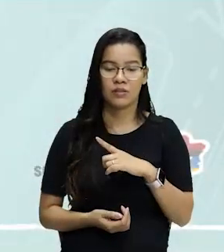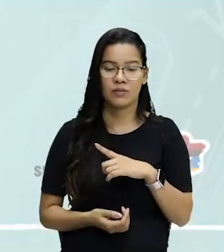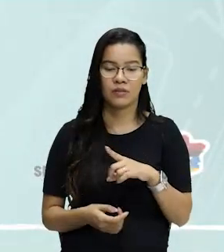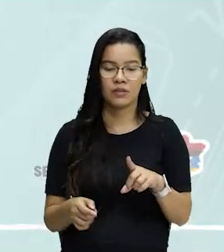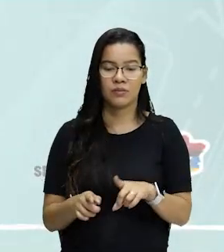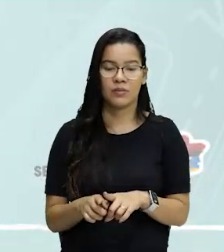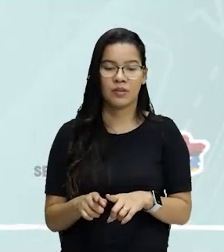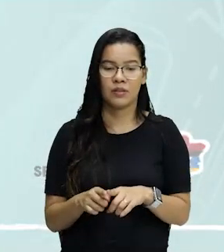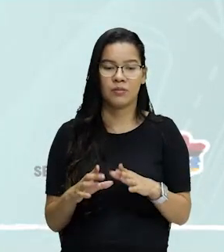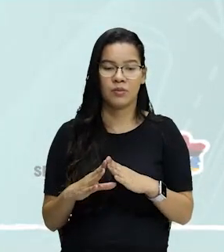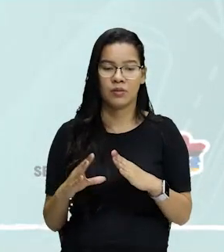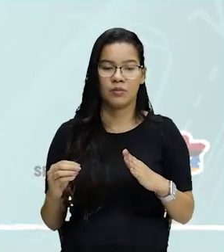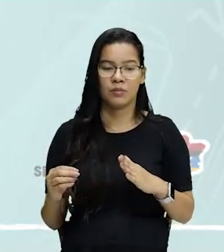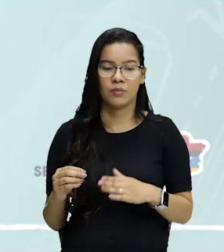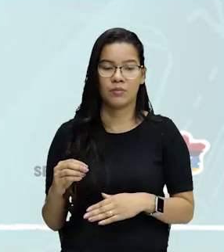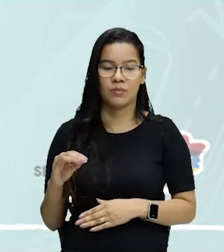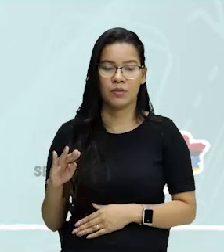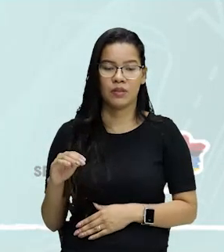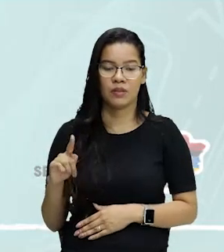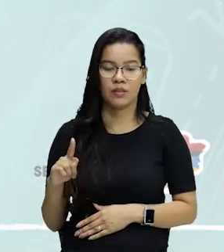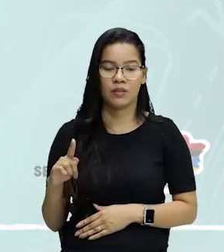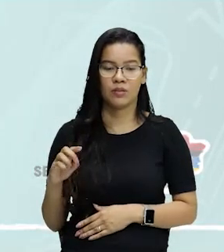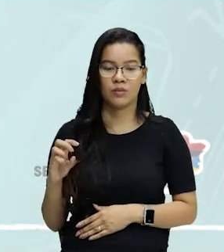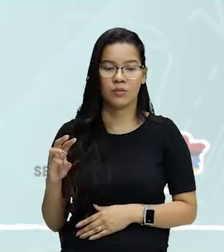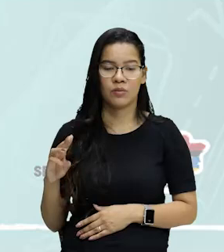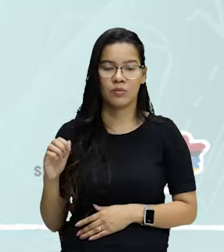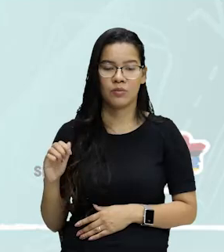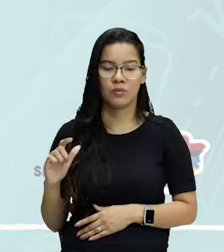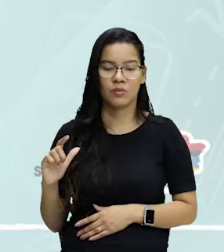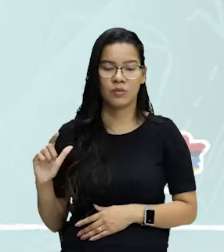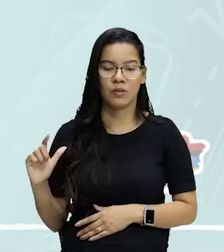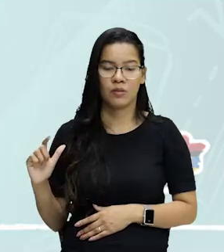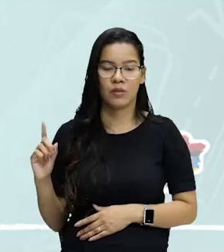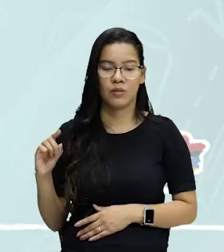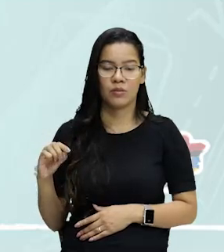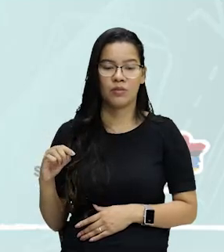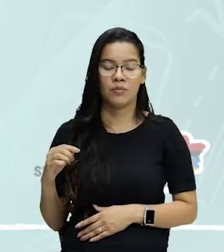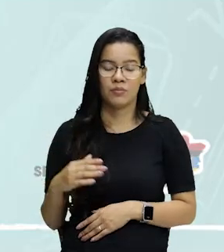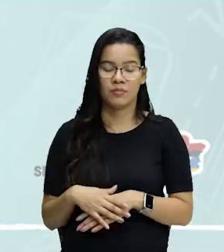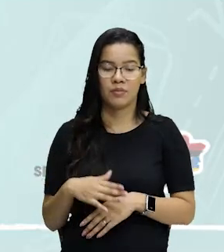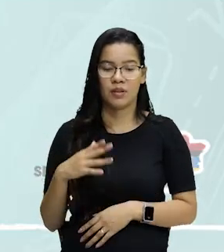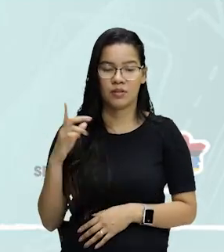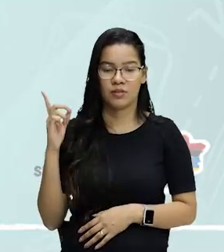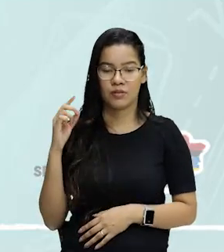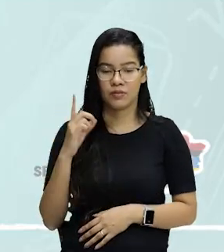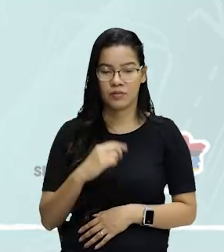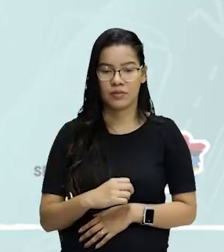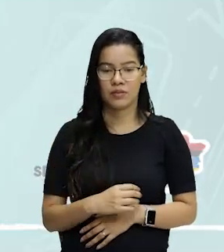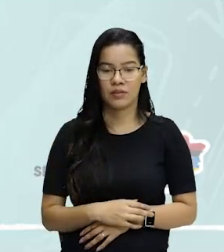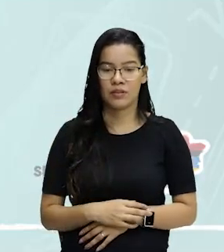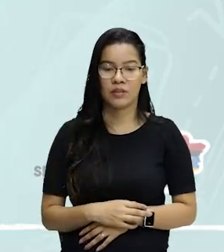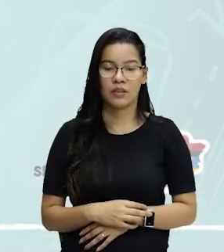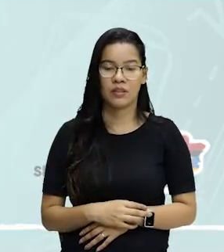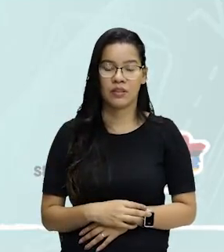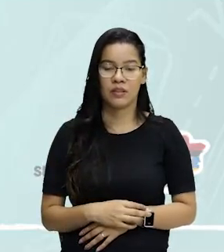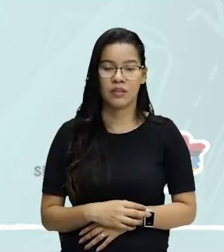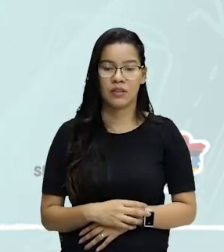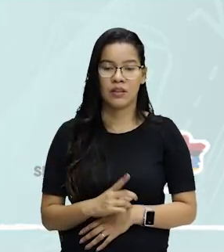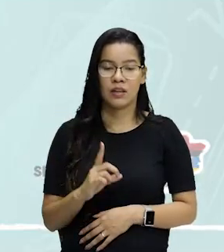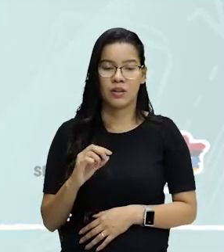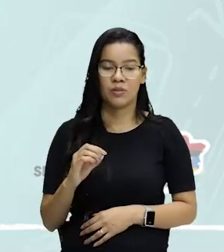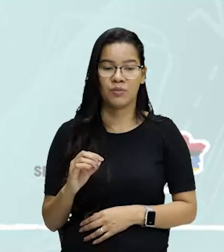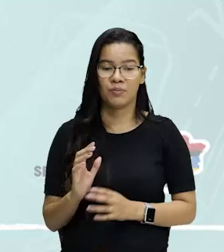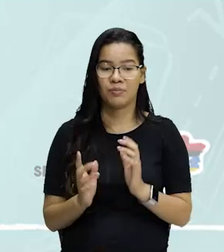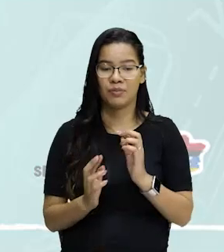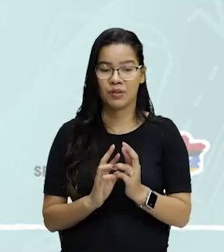a modalidade Big Wall, um dos estilos mais desafiadores. A escalada Big Wall é um